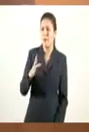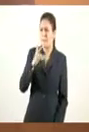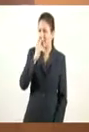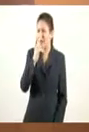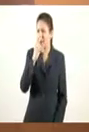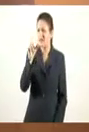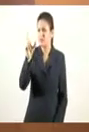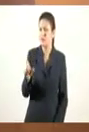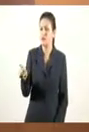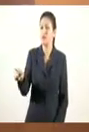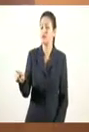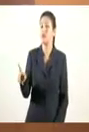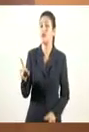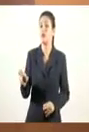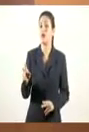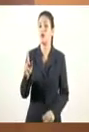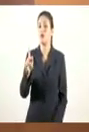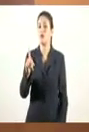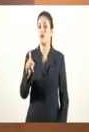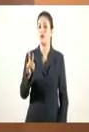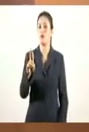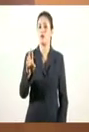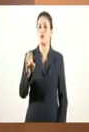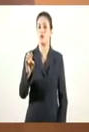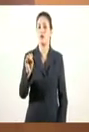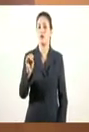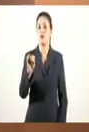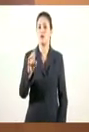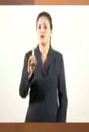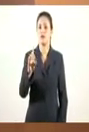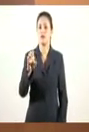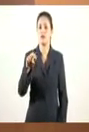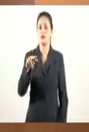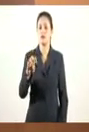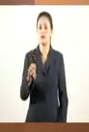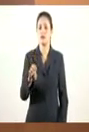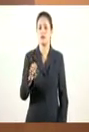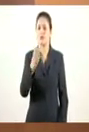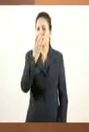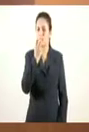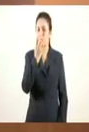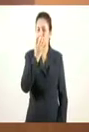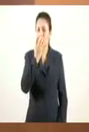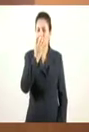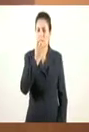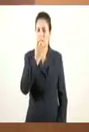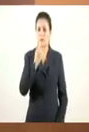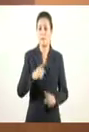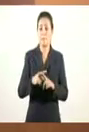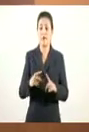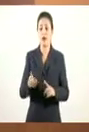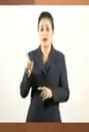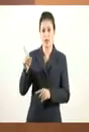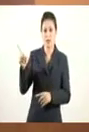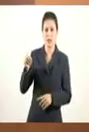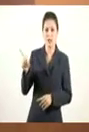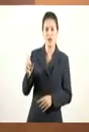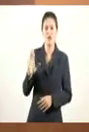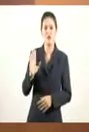Presidente Sarney. Só que o esqueleto de Presidente Sarney, ele já estava um pouco